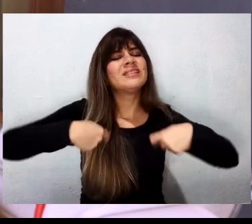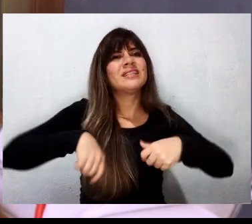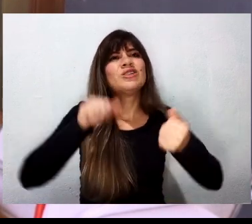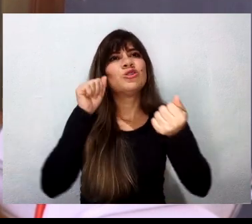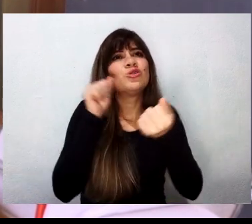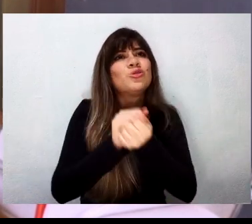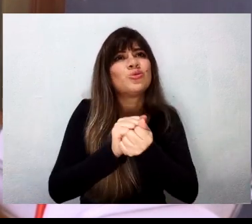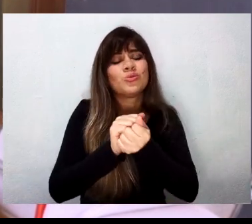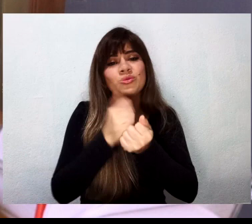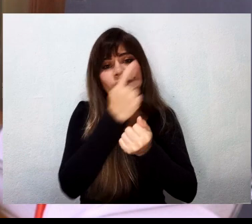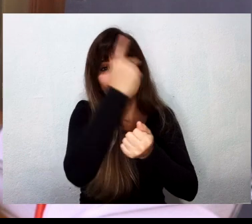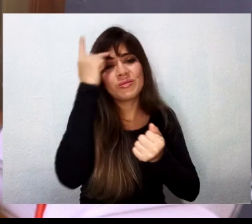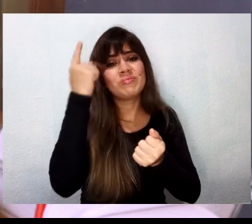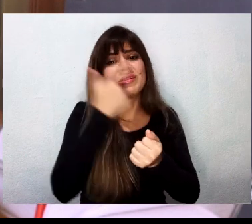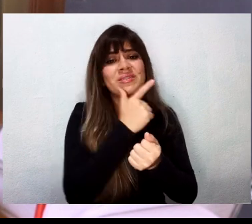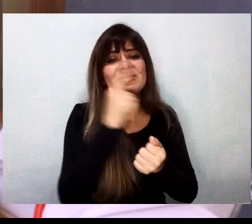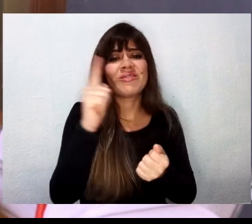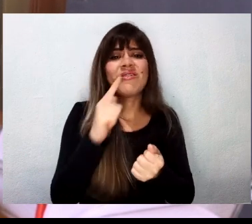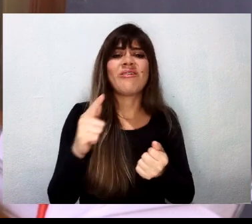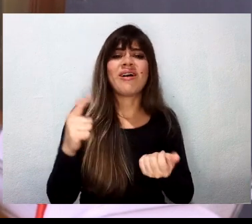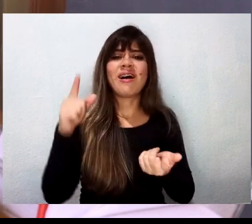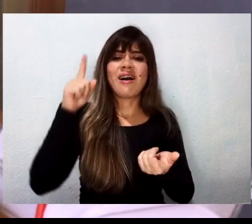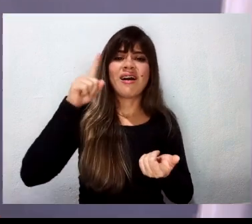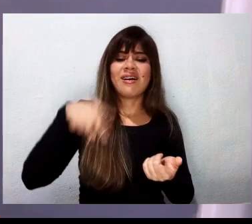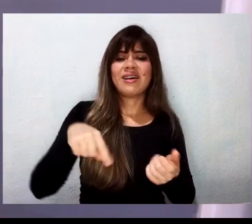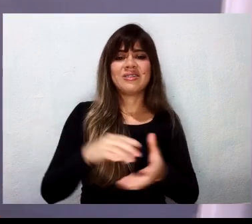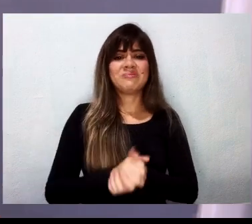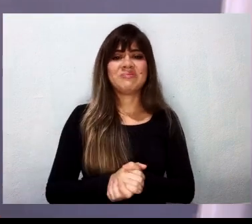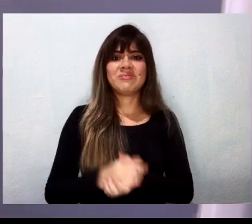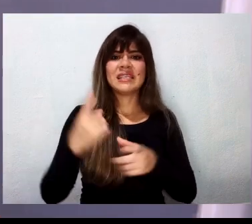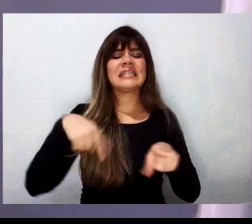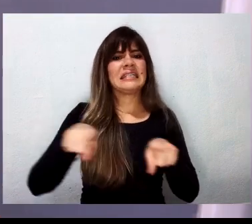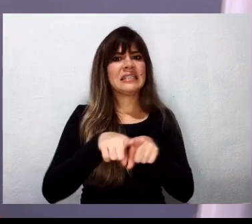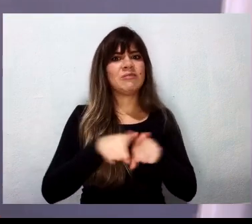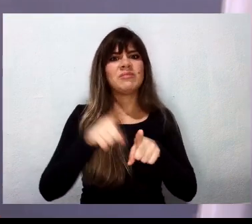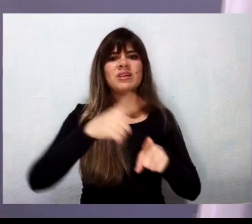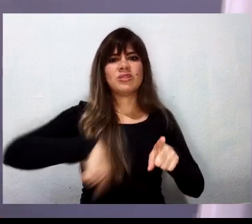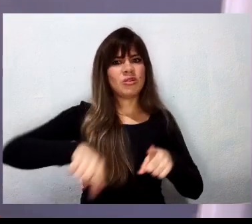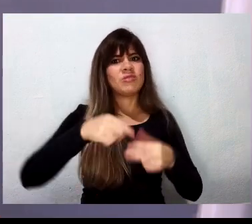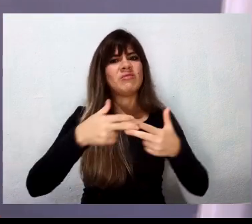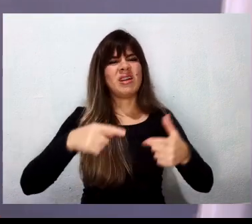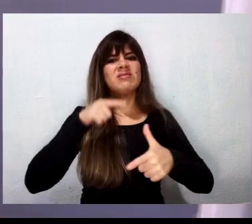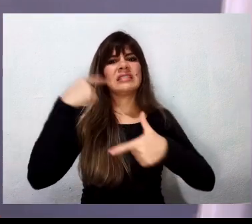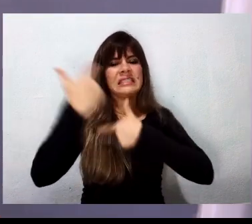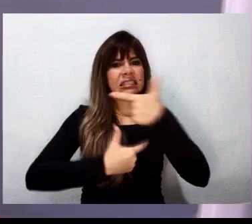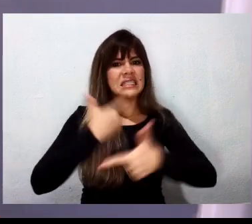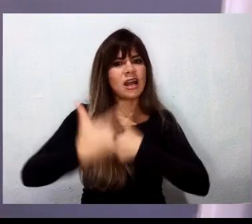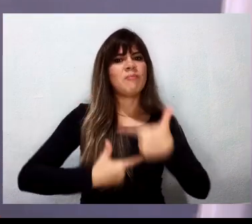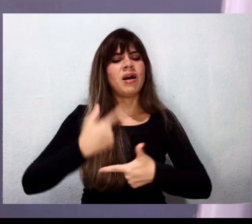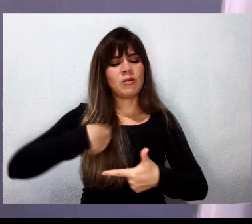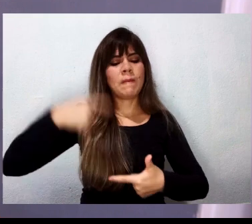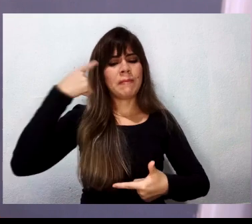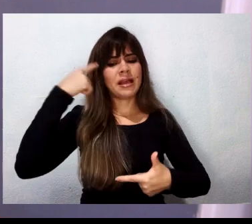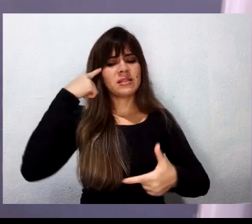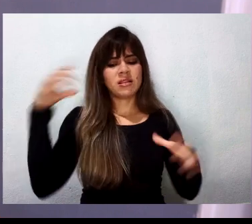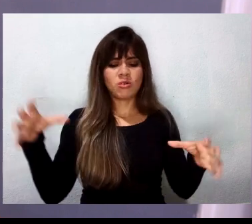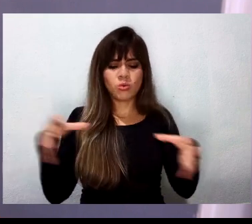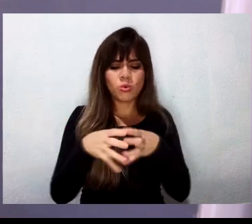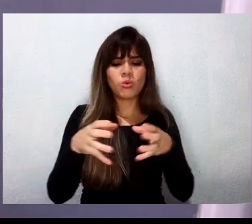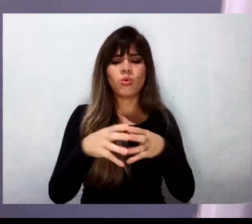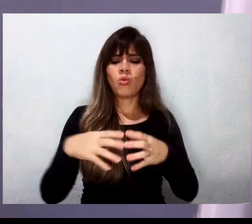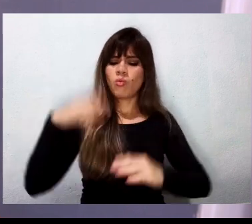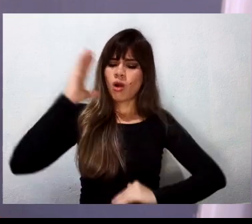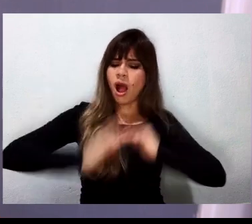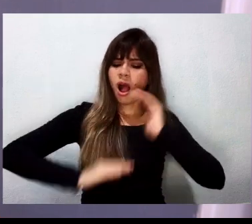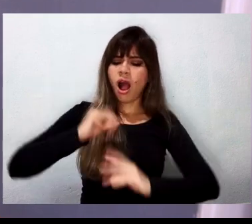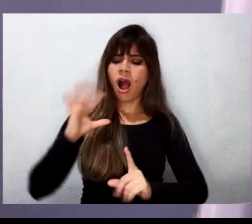estar com o outro, né? De se fazer presente. Essas paradas bruscas também fazem com que a gente se repense enquanto grupo, enfim,